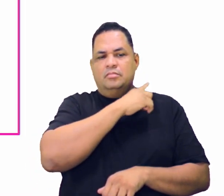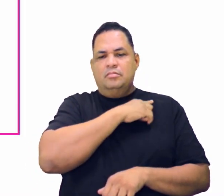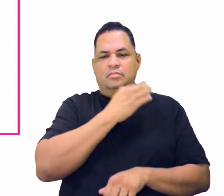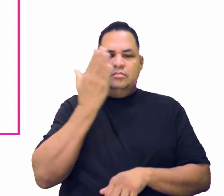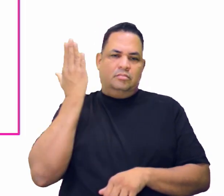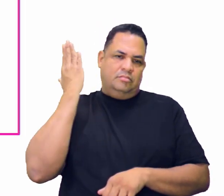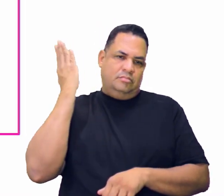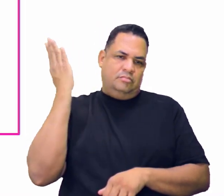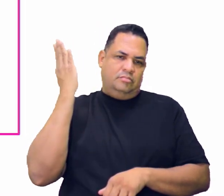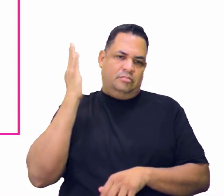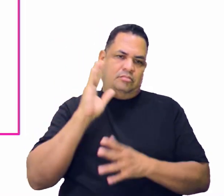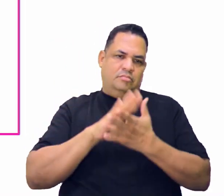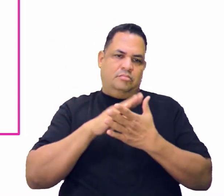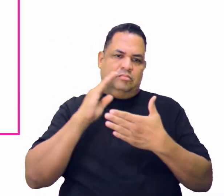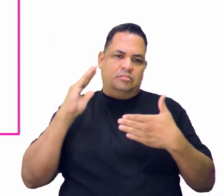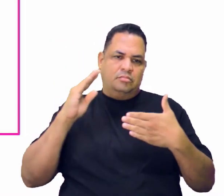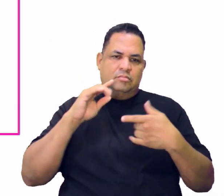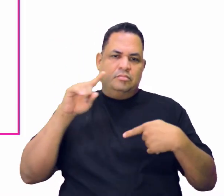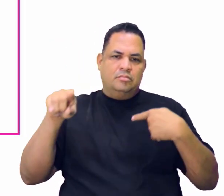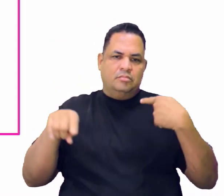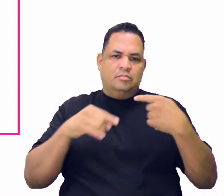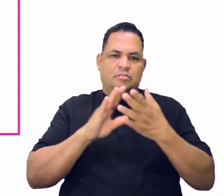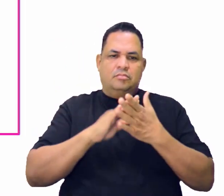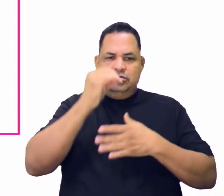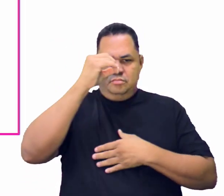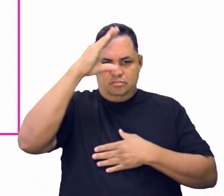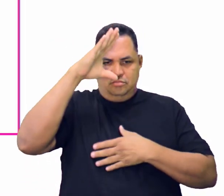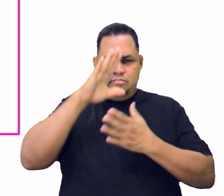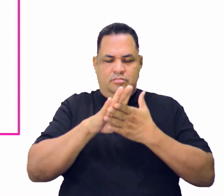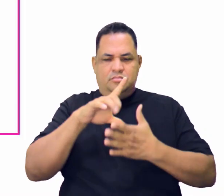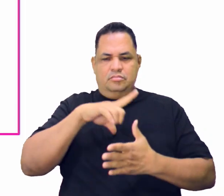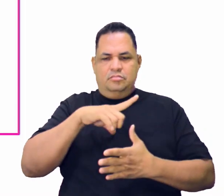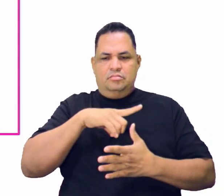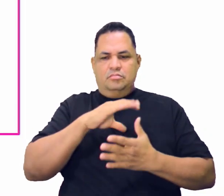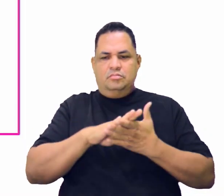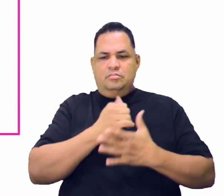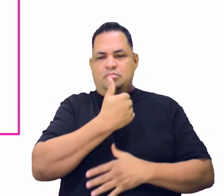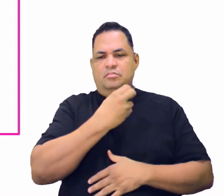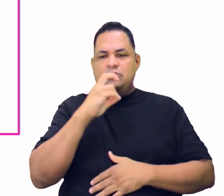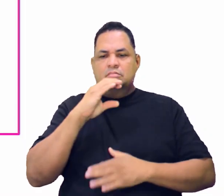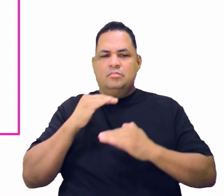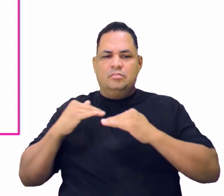Ó, o objeto de conhecimento, nivelamento, que são 15 aulas.